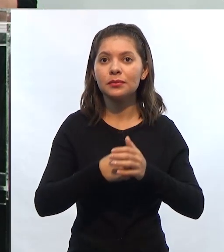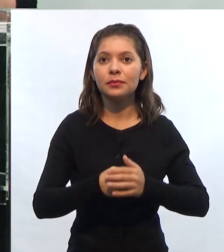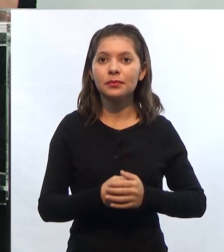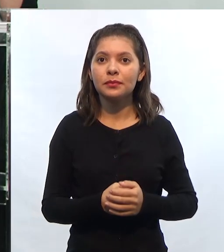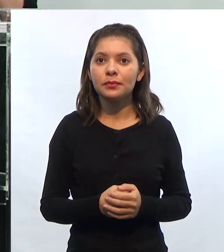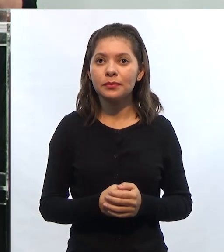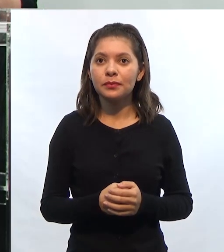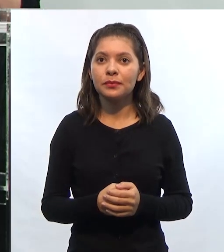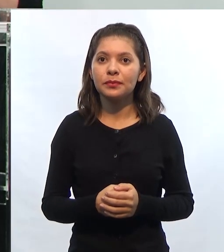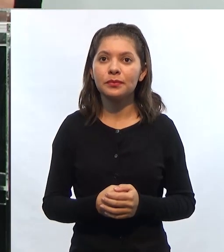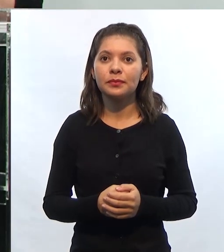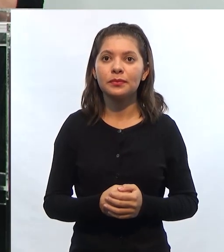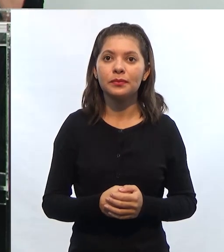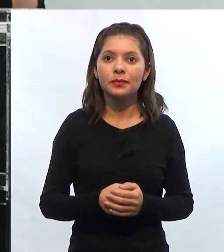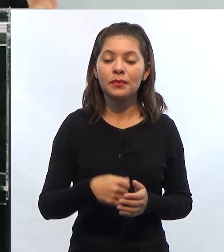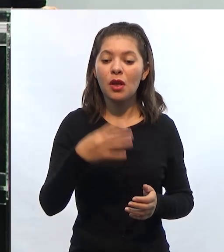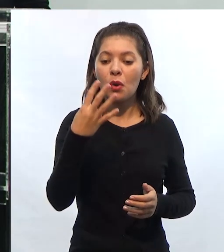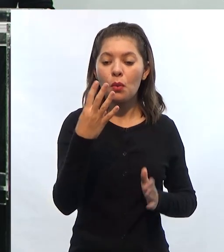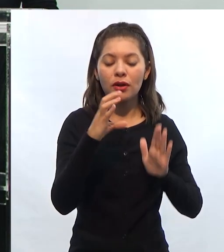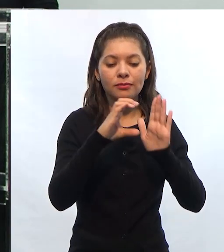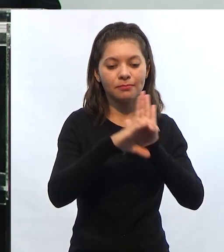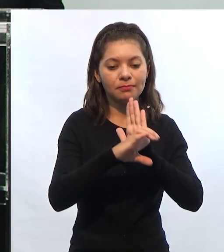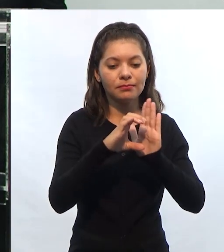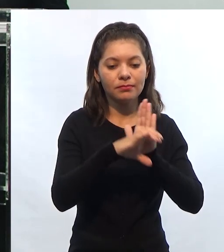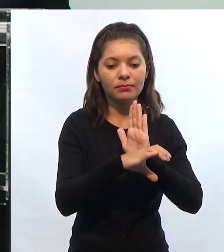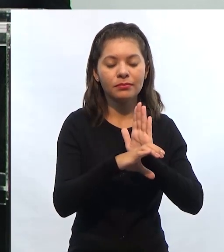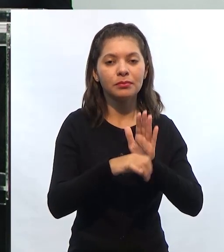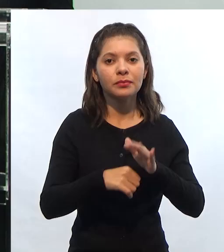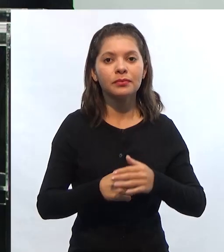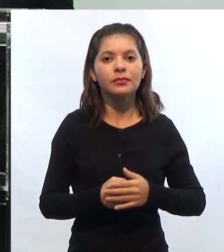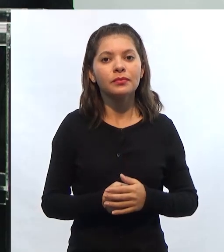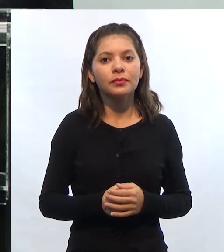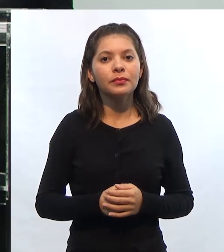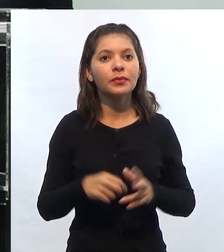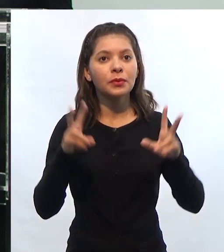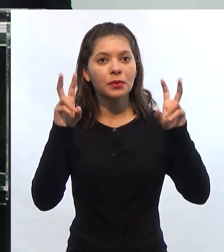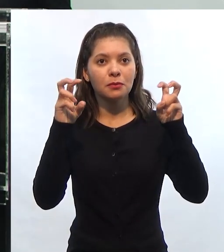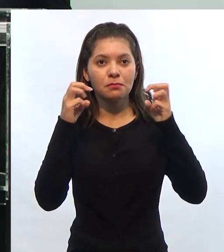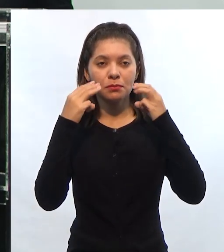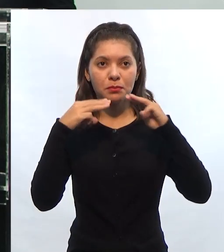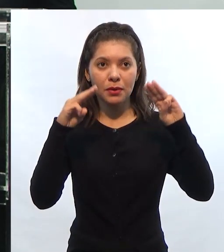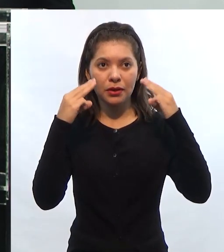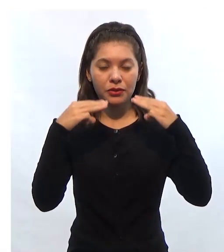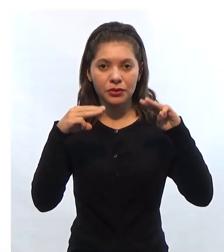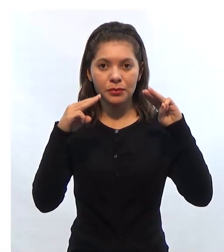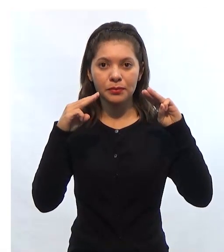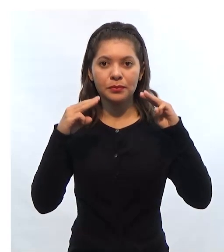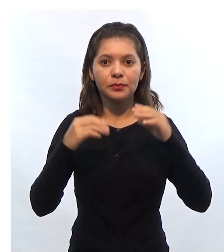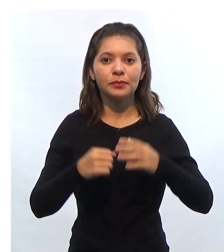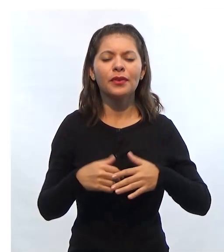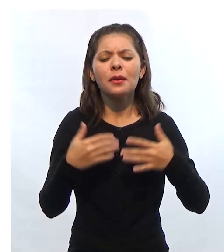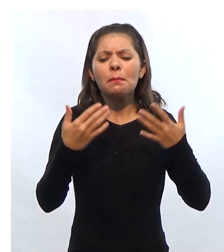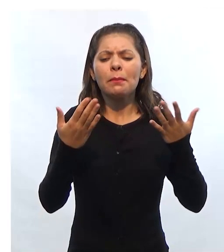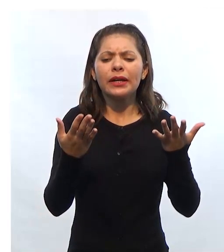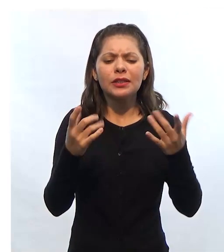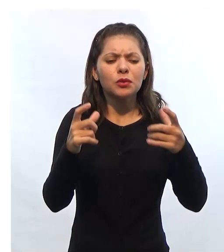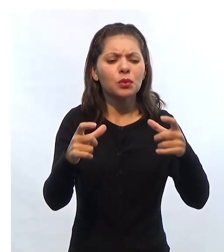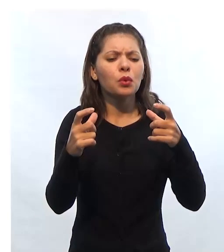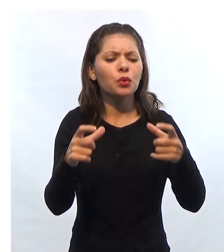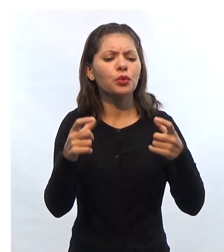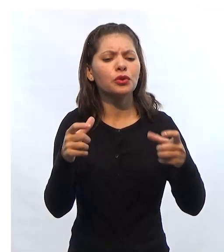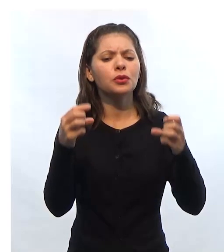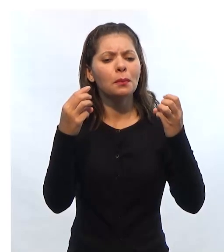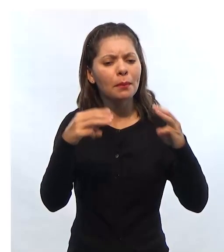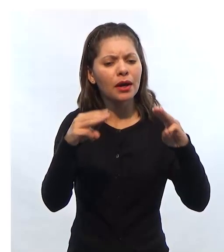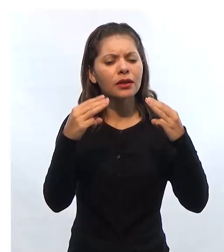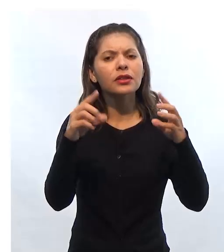American Marketing Association e um do Cobra, sobre o marketing. Mas aonde o marketing pode